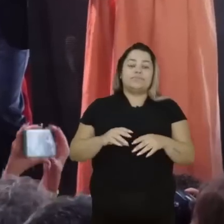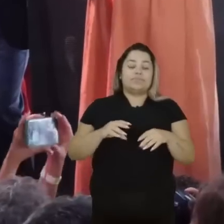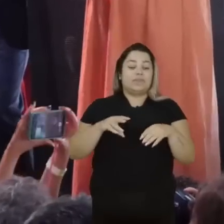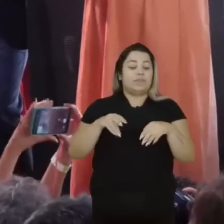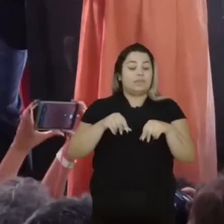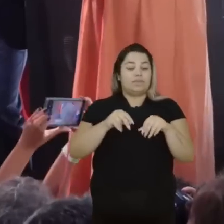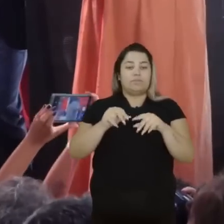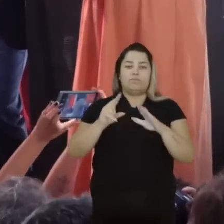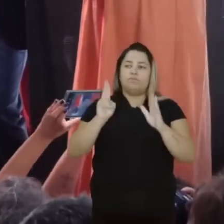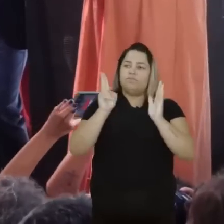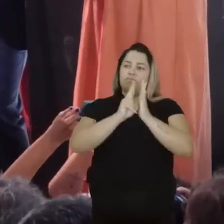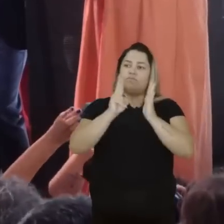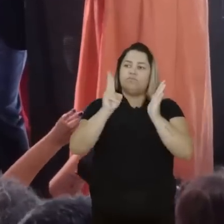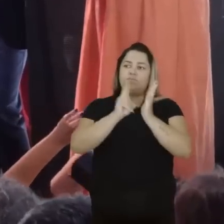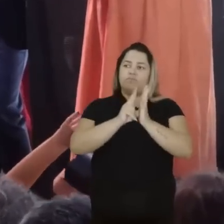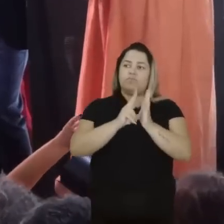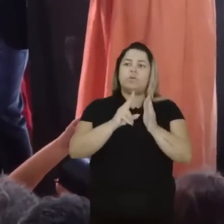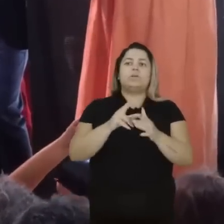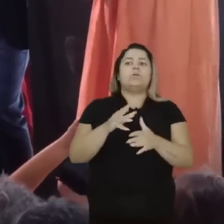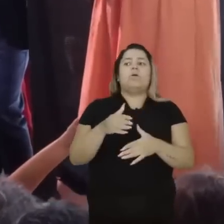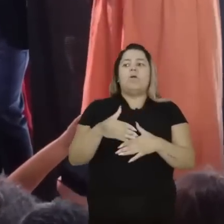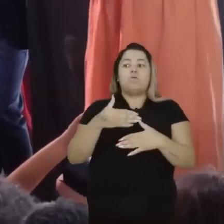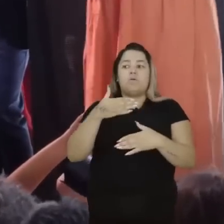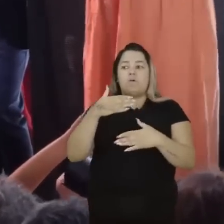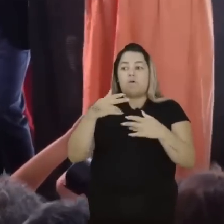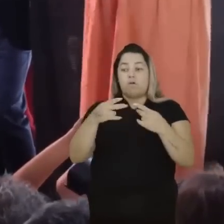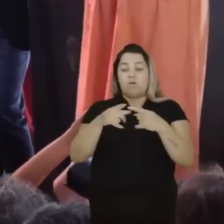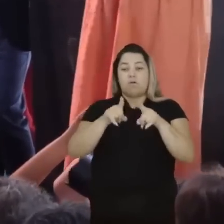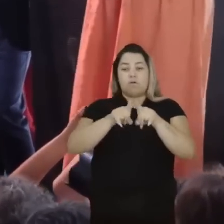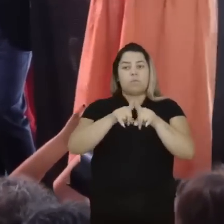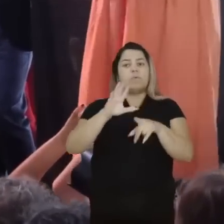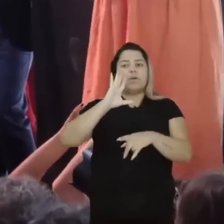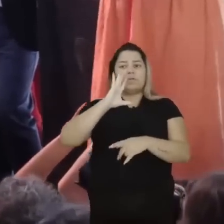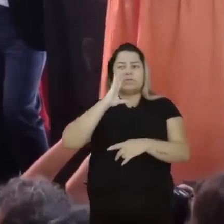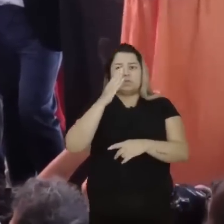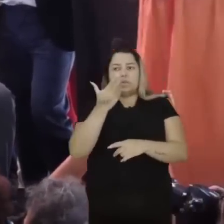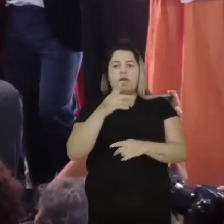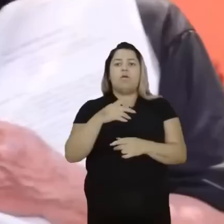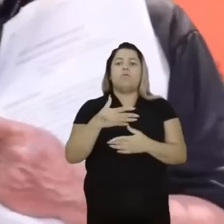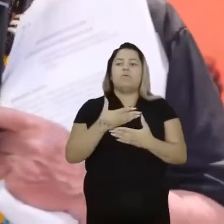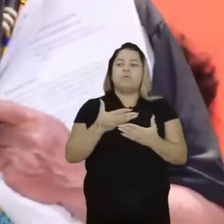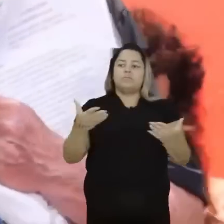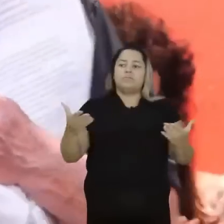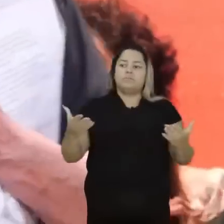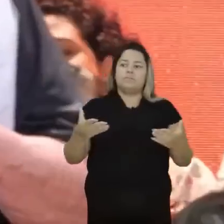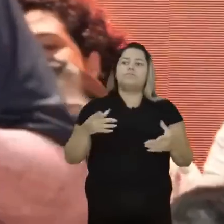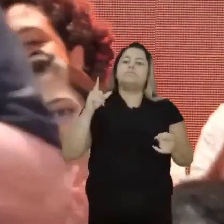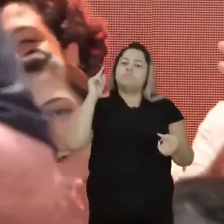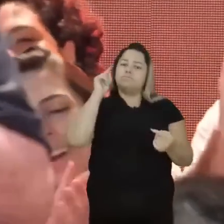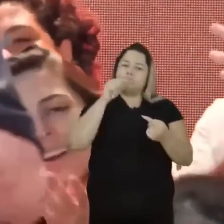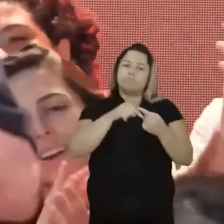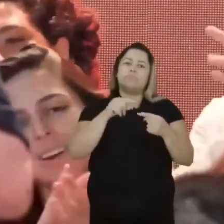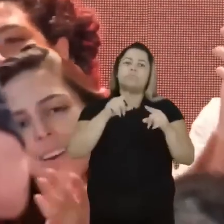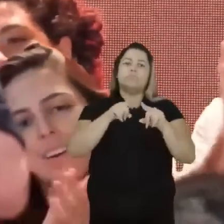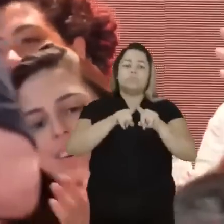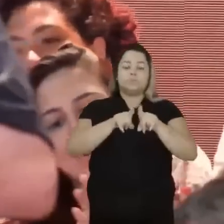haja a concessão de vocês, a decisão de vocês e a concordância de